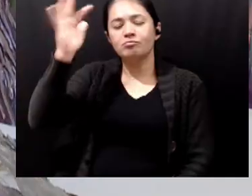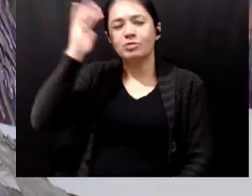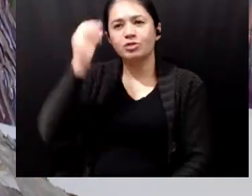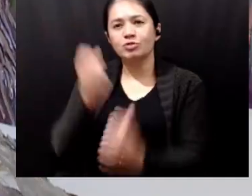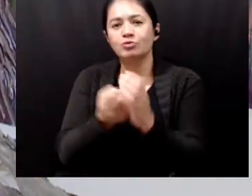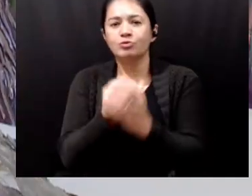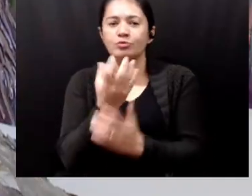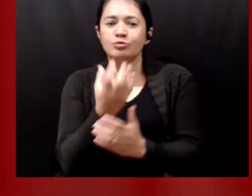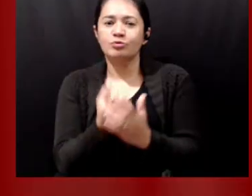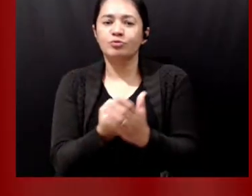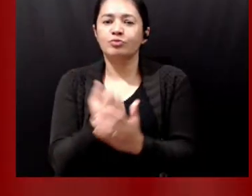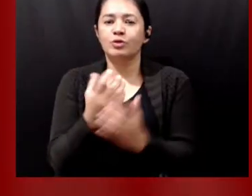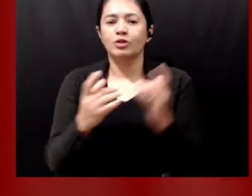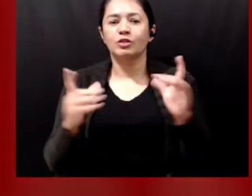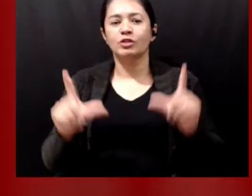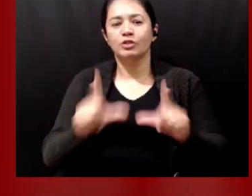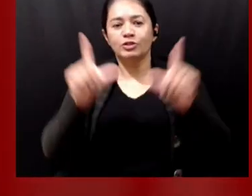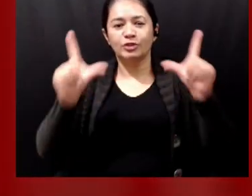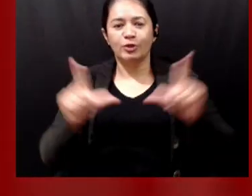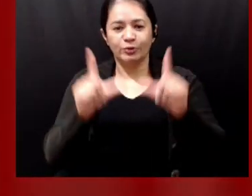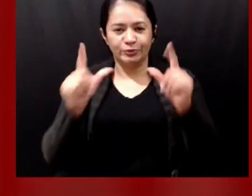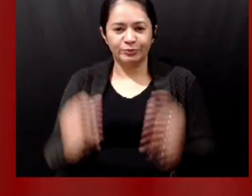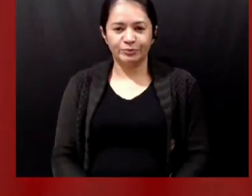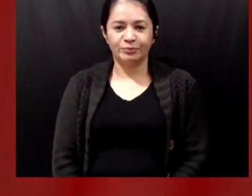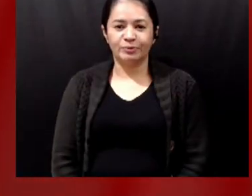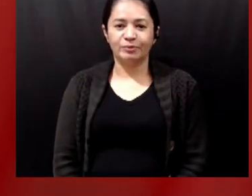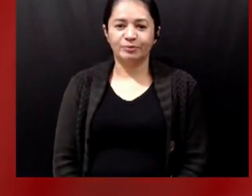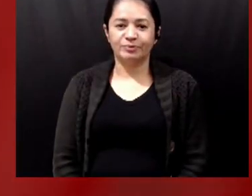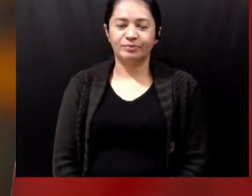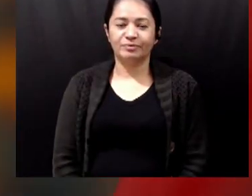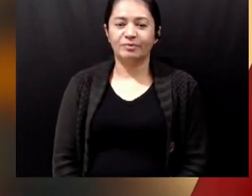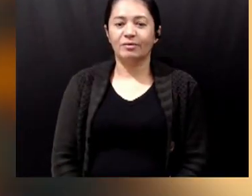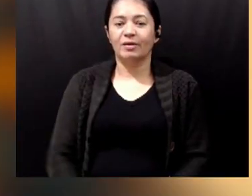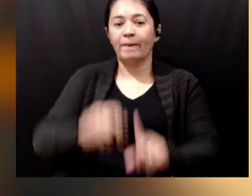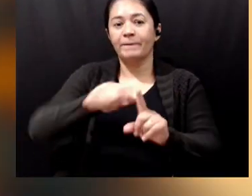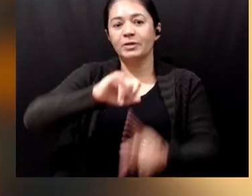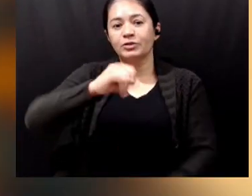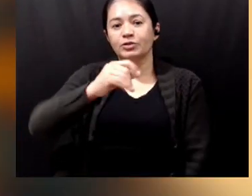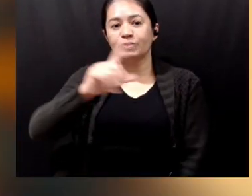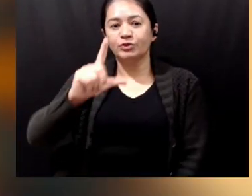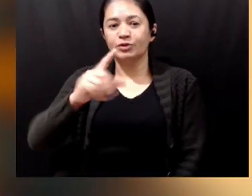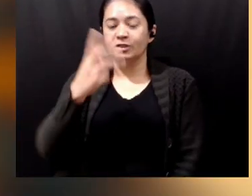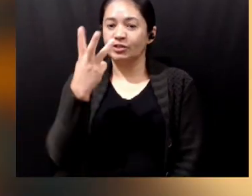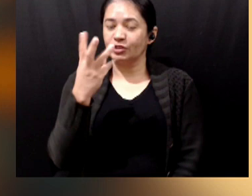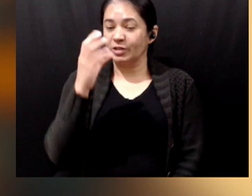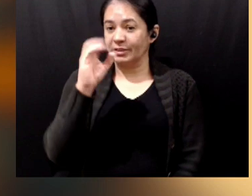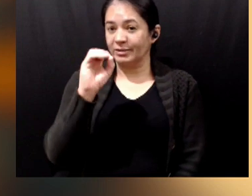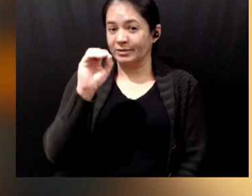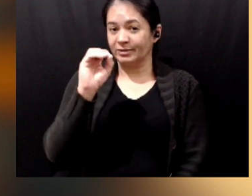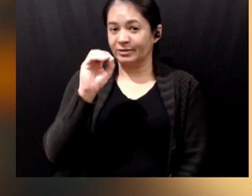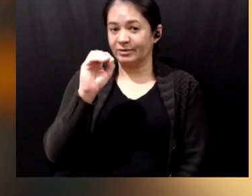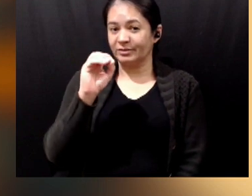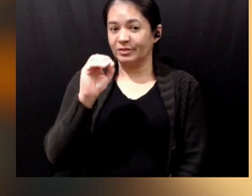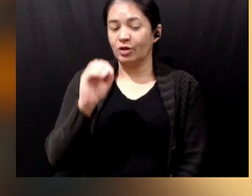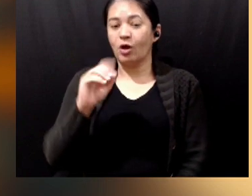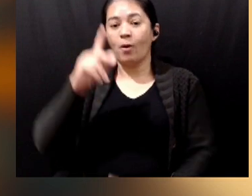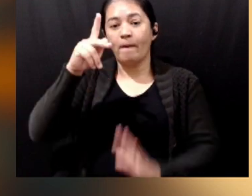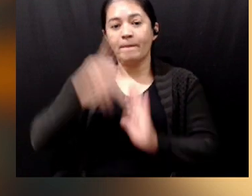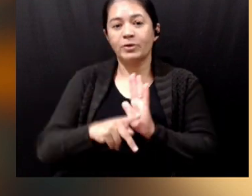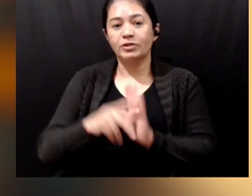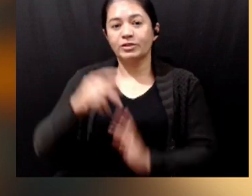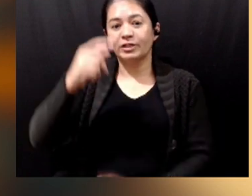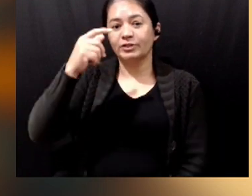ludicidade através das obras. Para fechar julho, no dia 30, acontece o projeto Inteligência.com com o